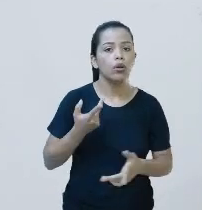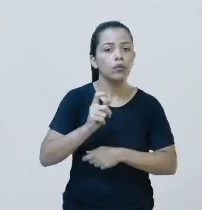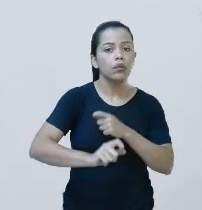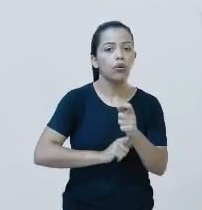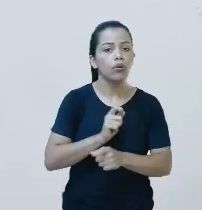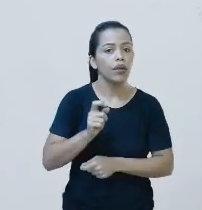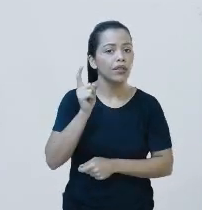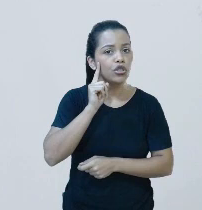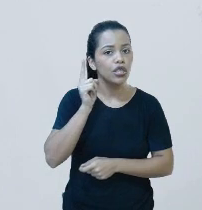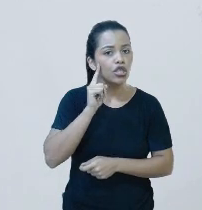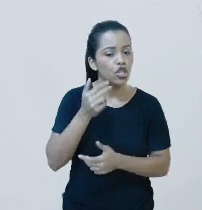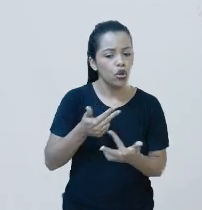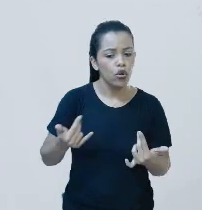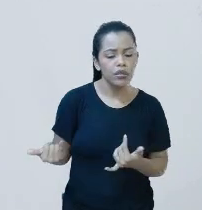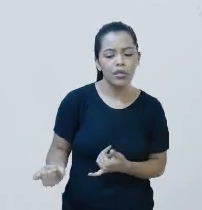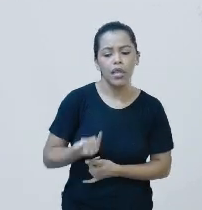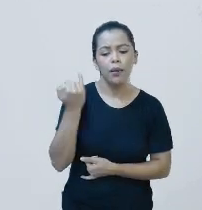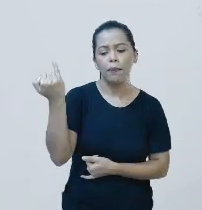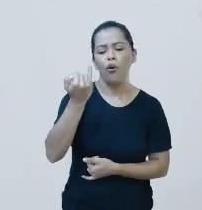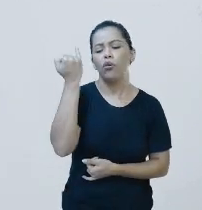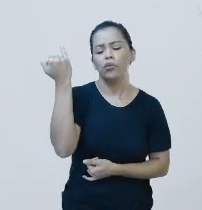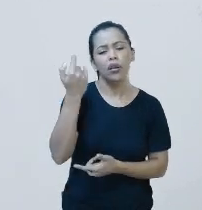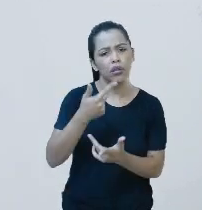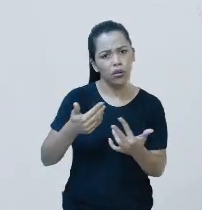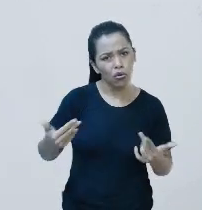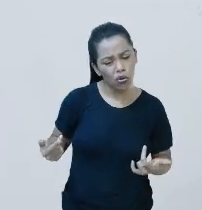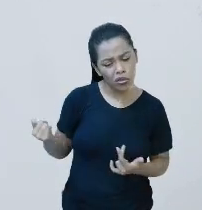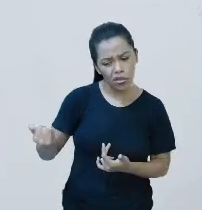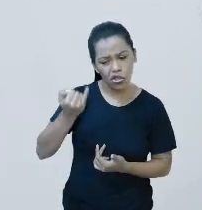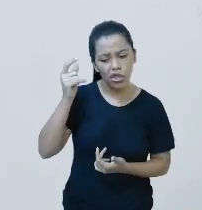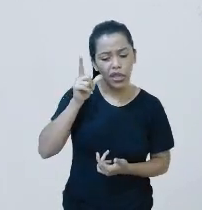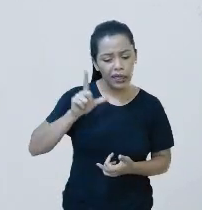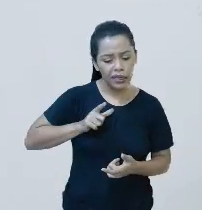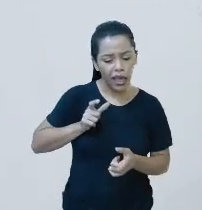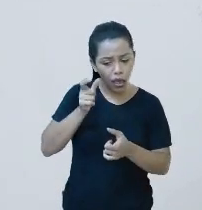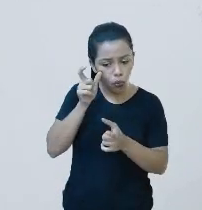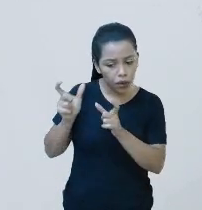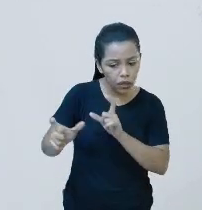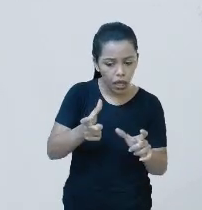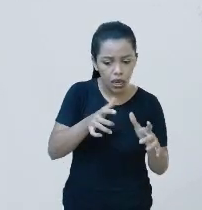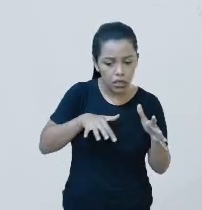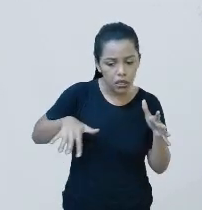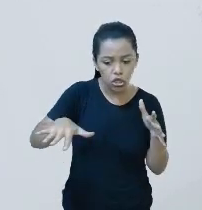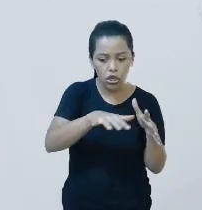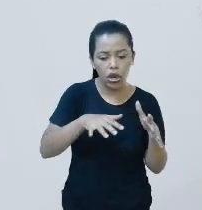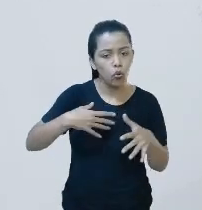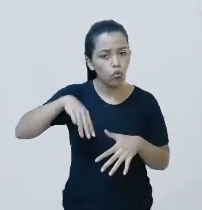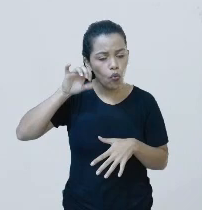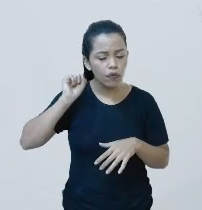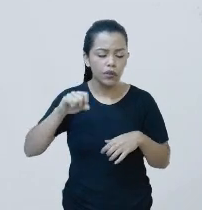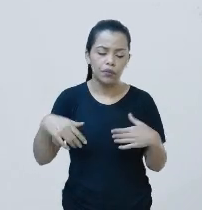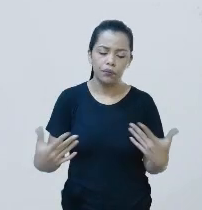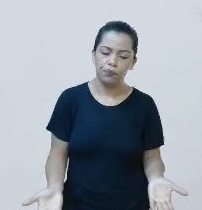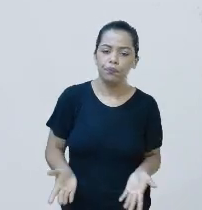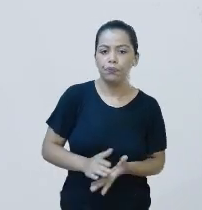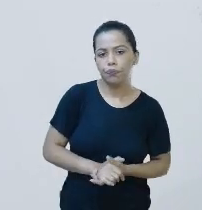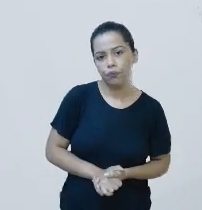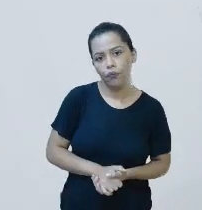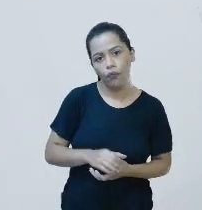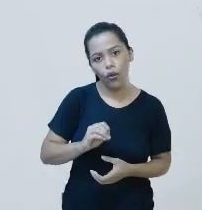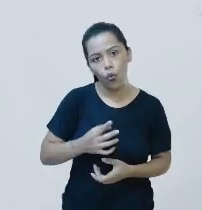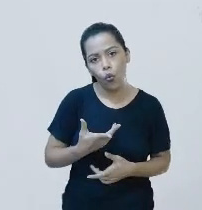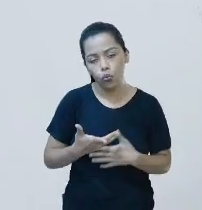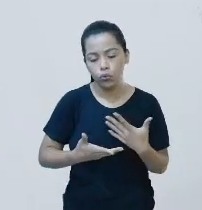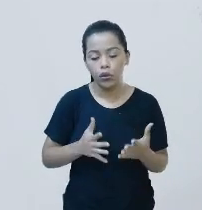que ser fatos que vão realmente afetar, que vai interessar ali aquele ouvinte daquela notícia. Por exemplo, não vai